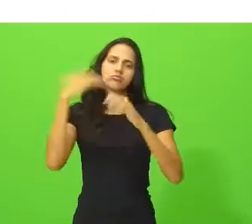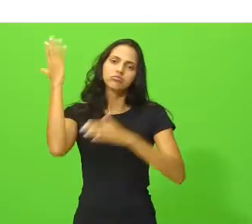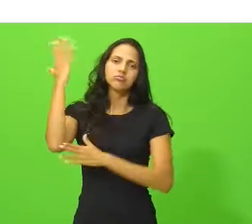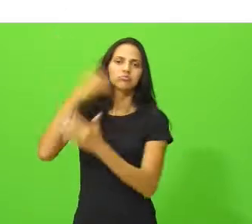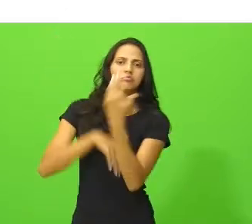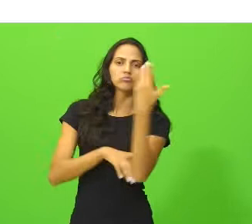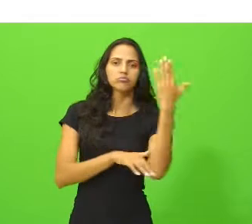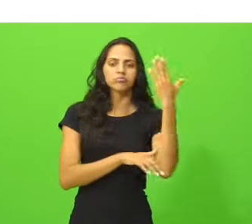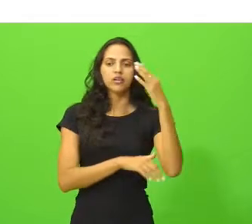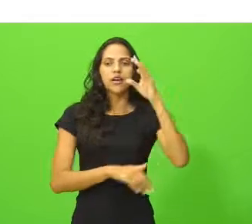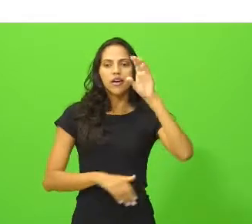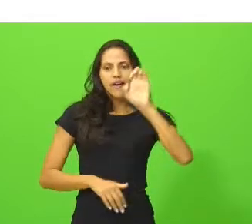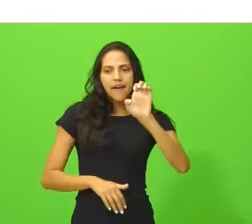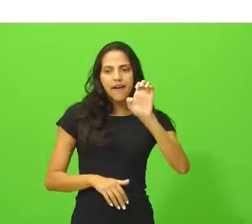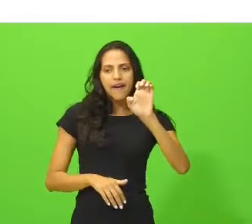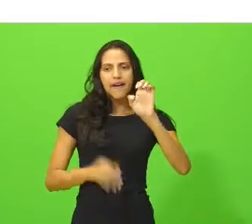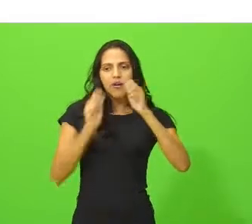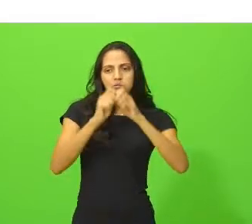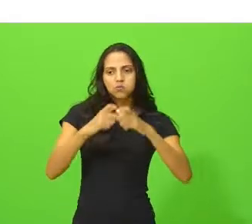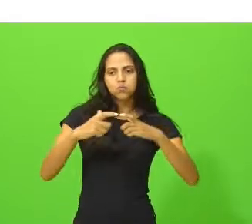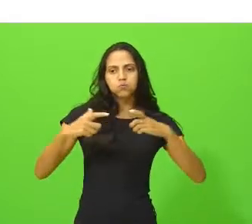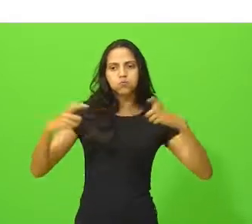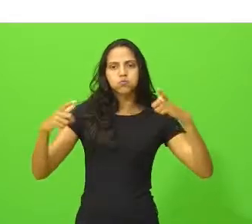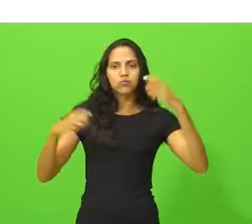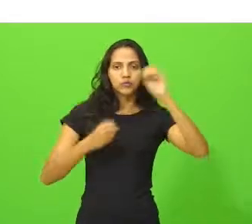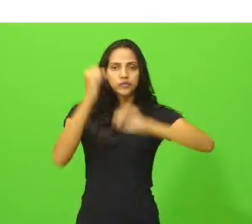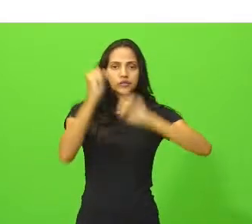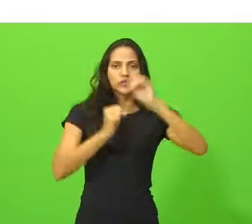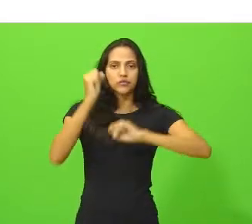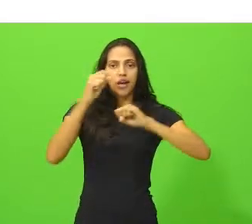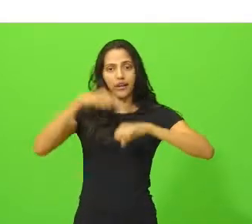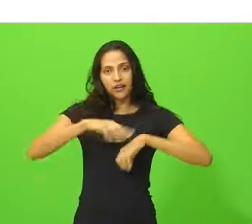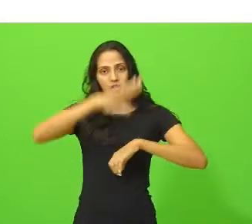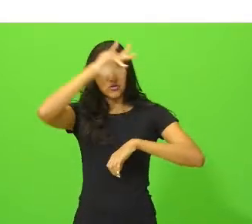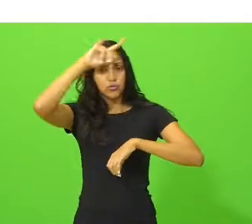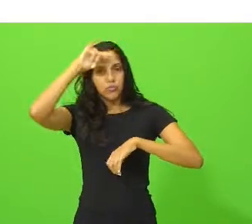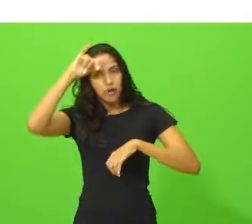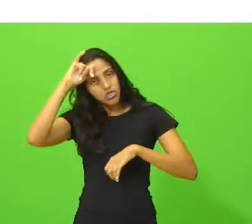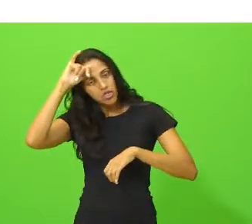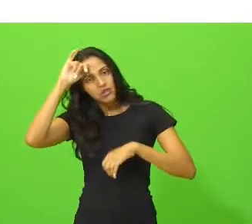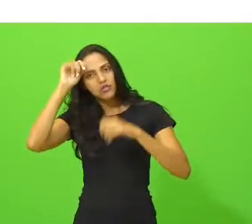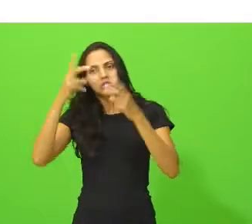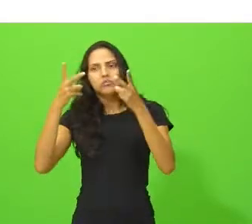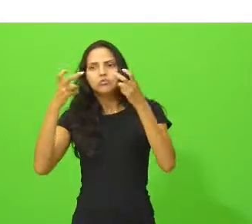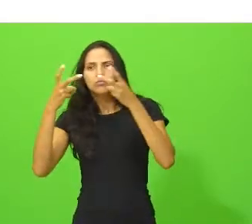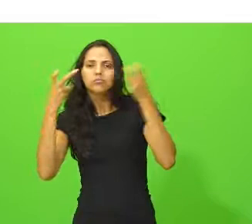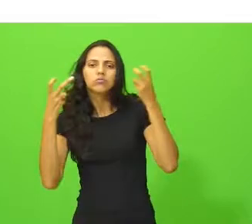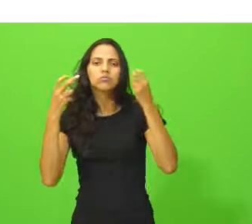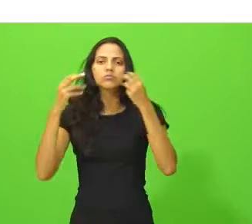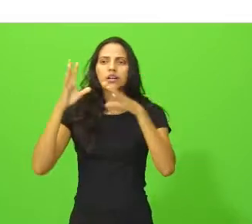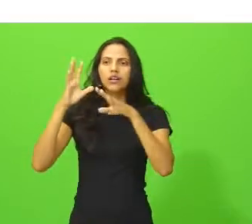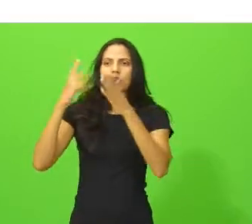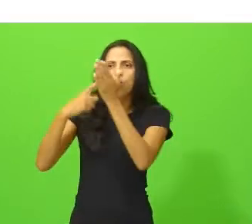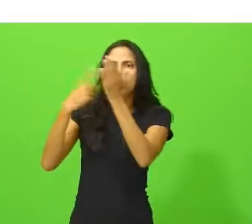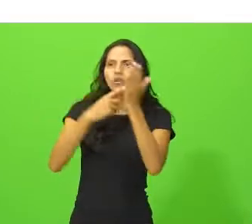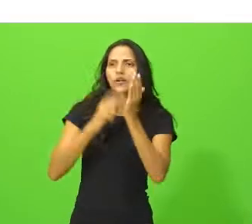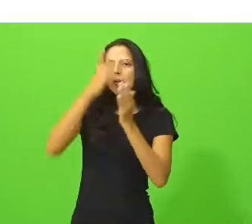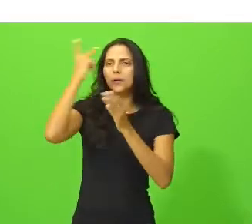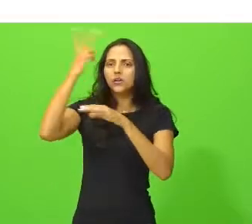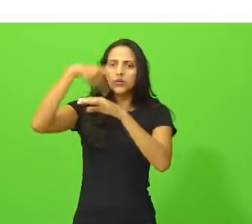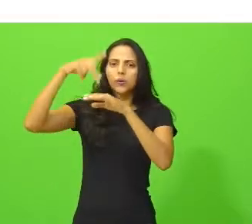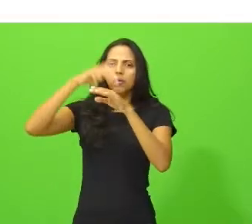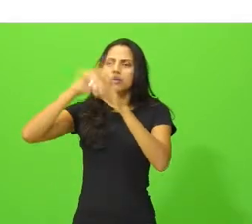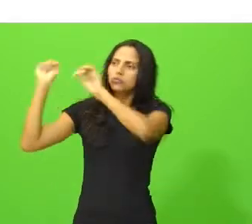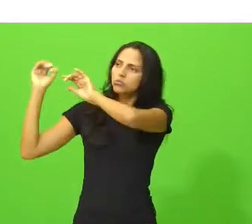E a opção E, ampliação do polo industrial da Zona Franca de Manaus, visando atrair empresas nacionais e